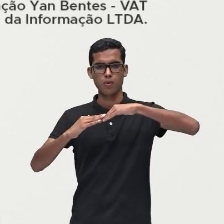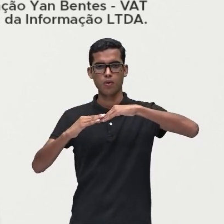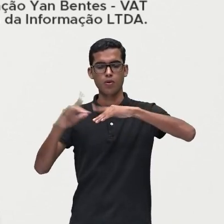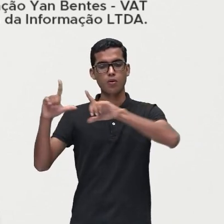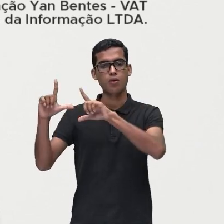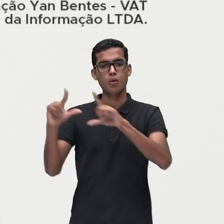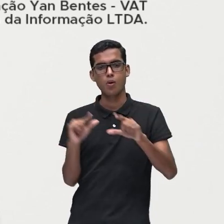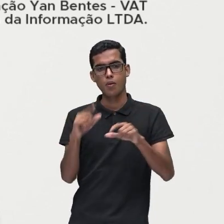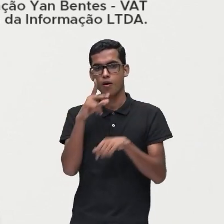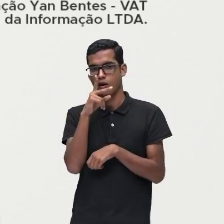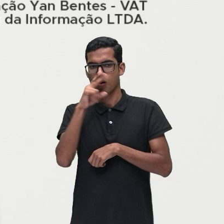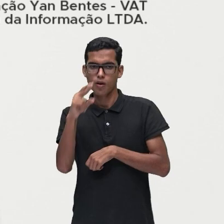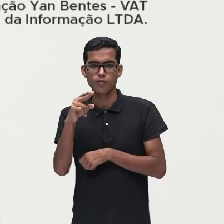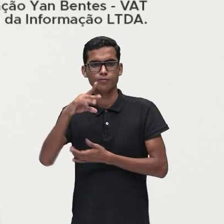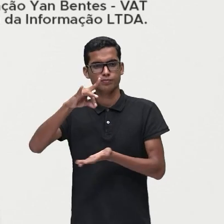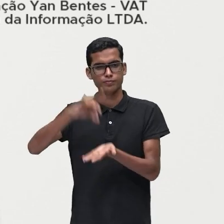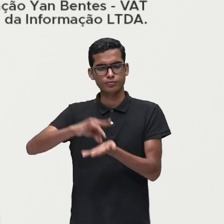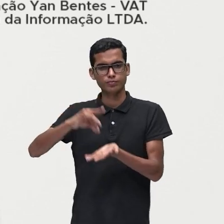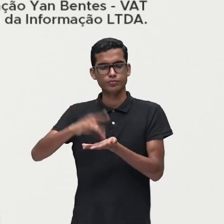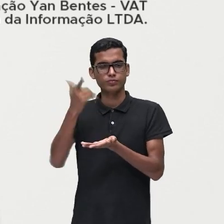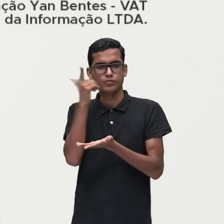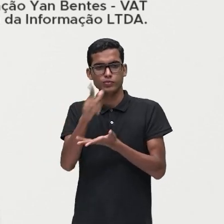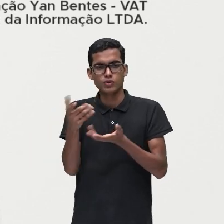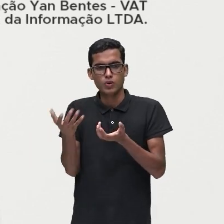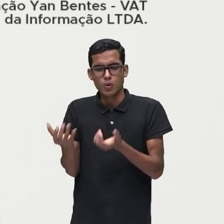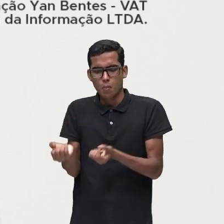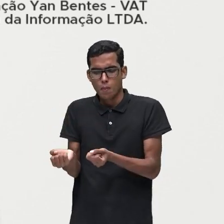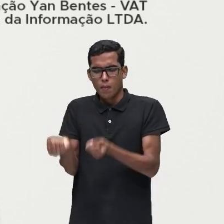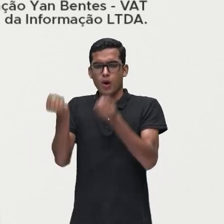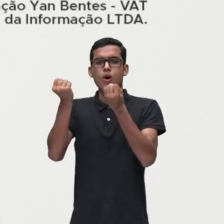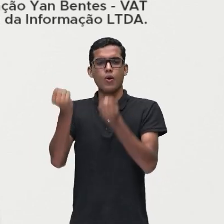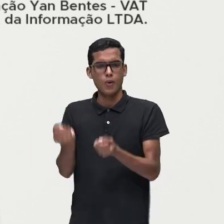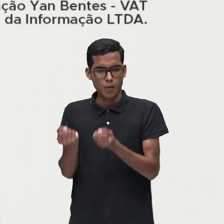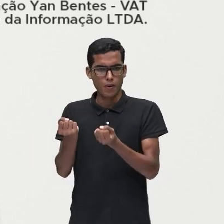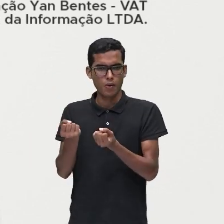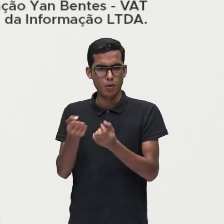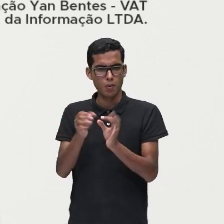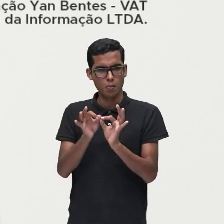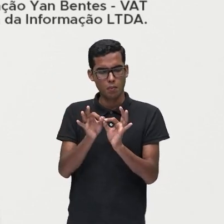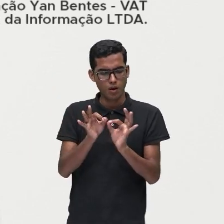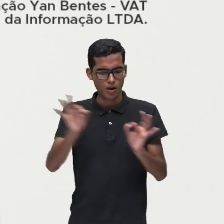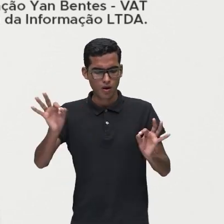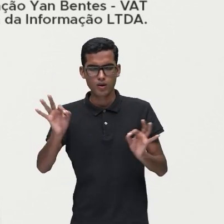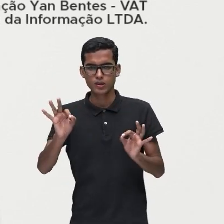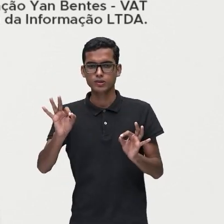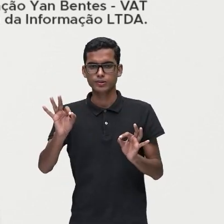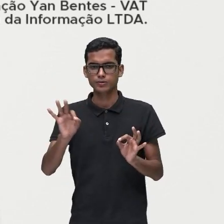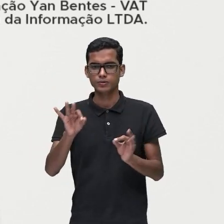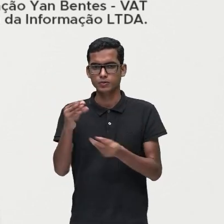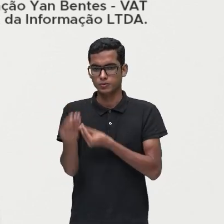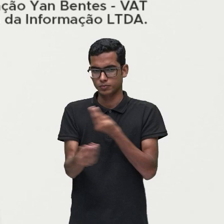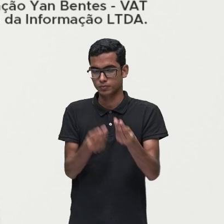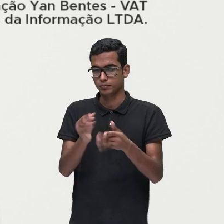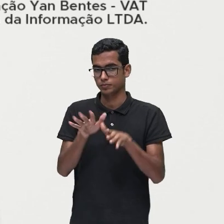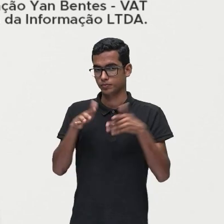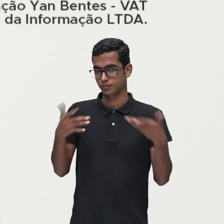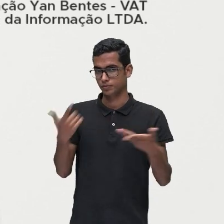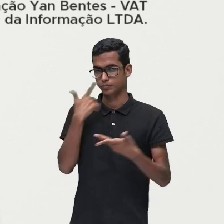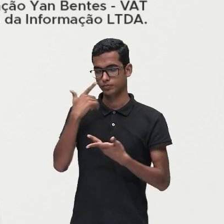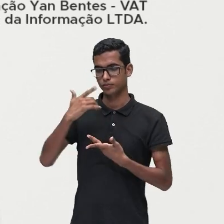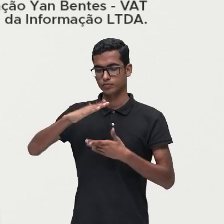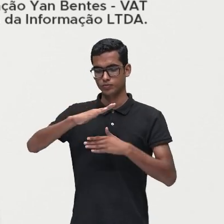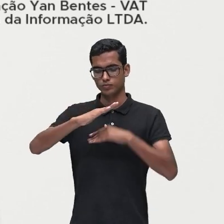necessária para erguer o corpo com o aumento da distância percorrida. Então, a rampa,